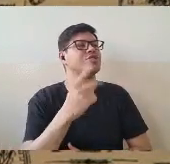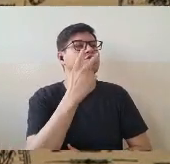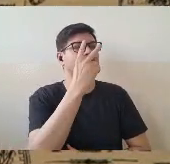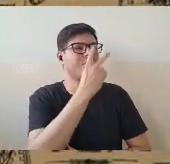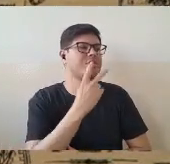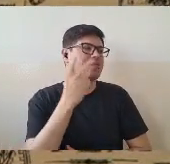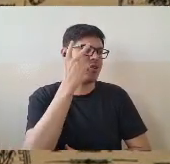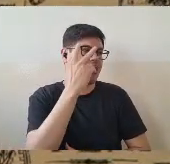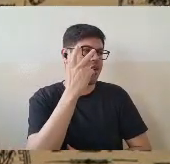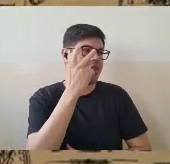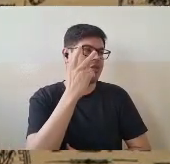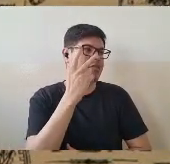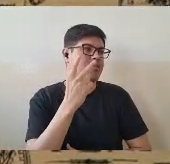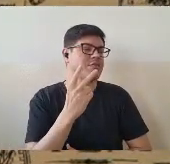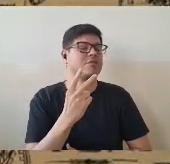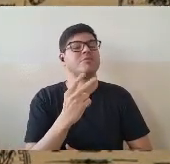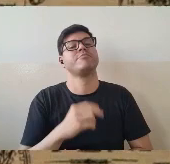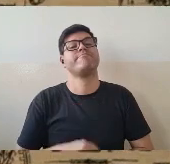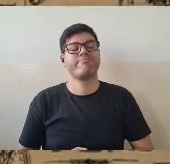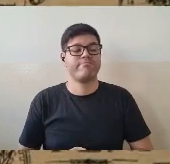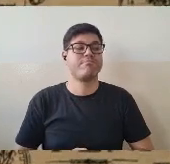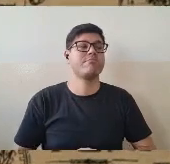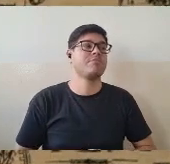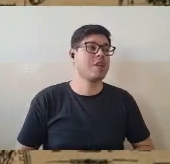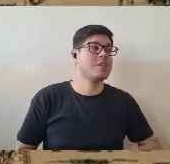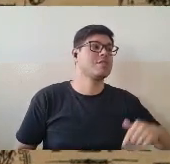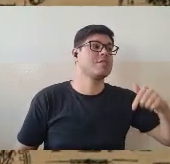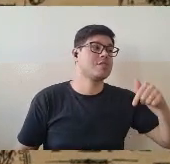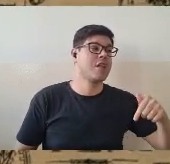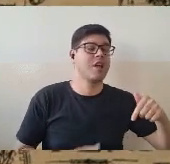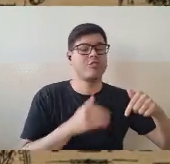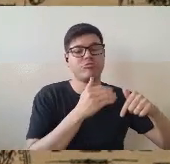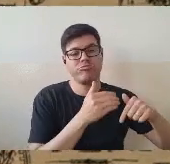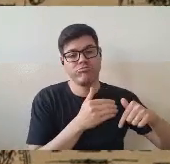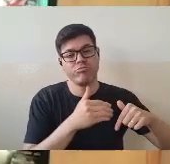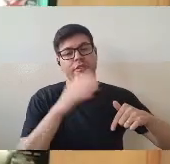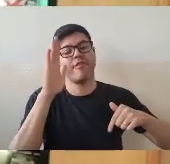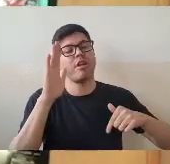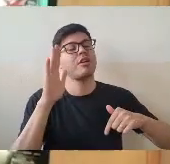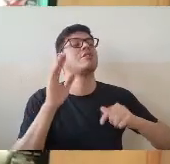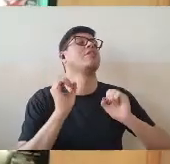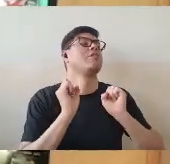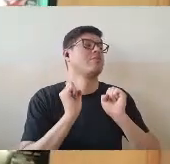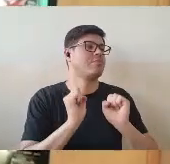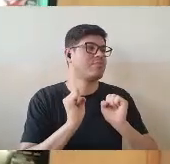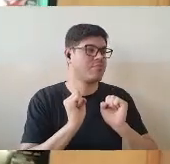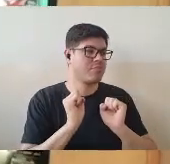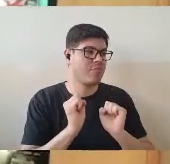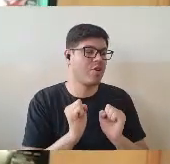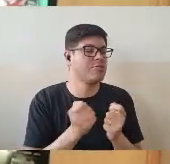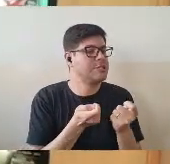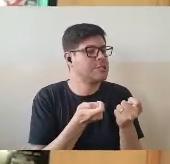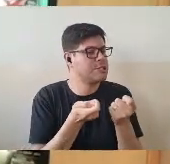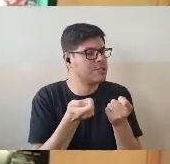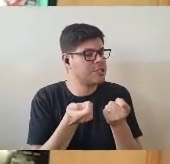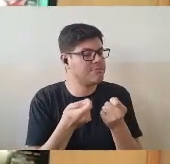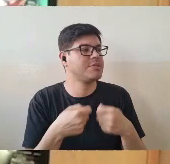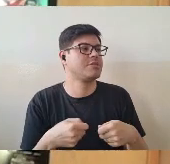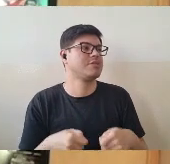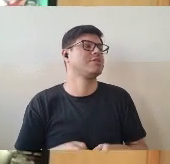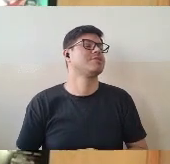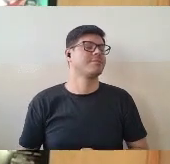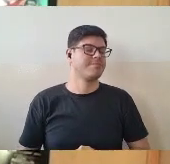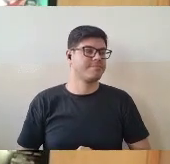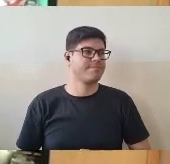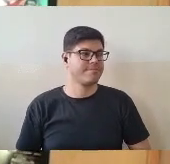as mensagens que estão acontecendo no celular. Mas Quem que está do outro lado, É. né? As ondas do celular, por exemplo, ela